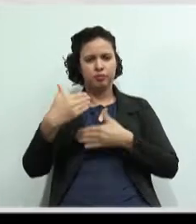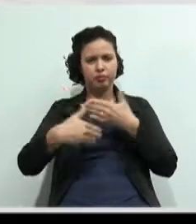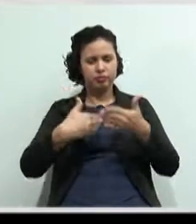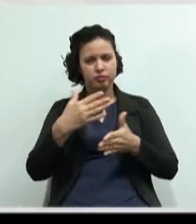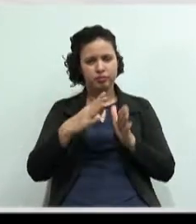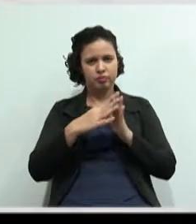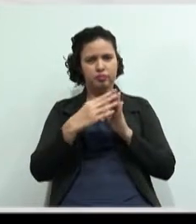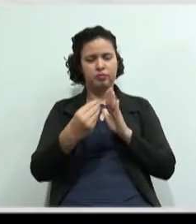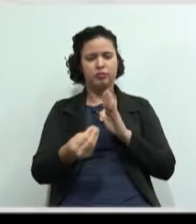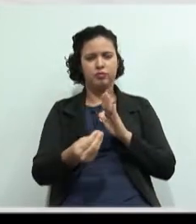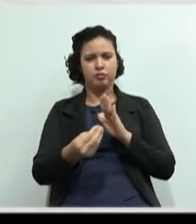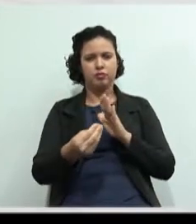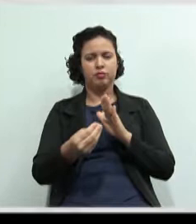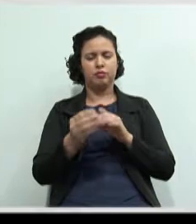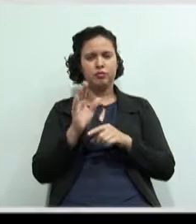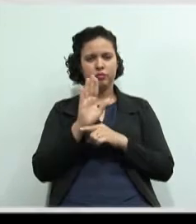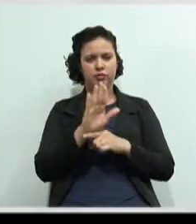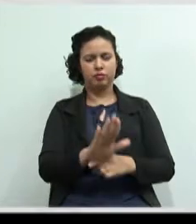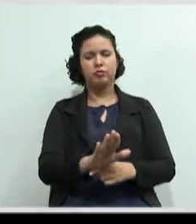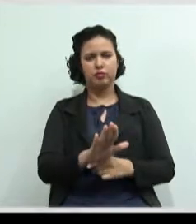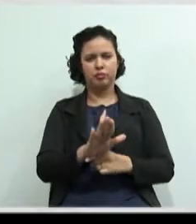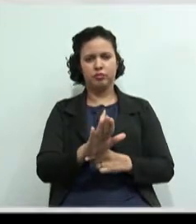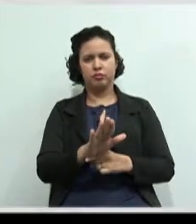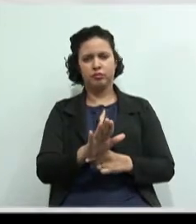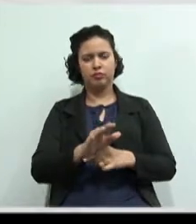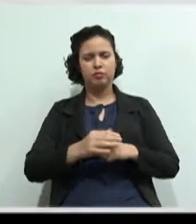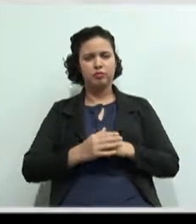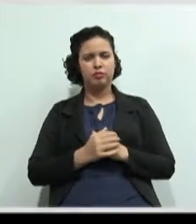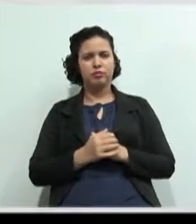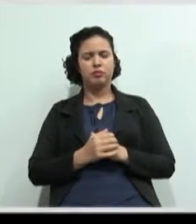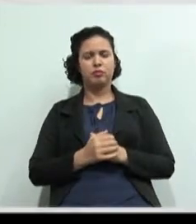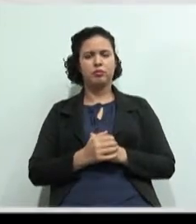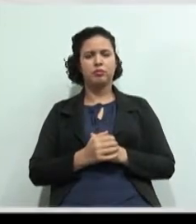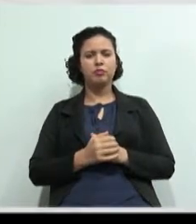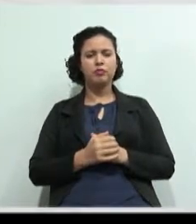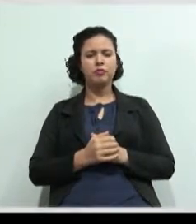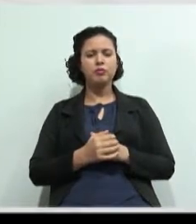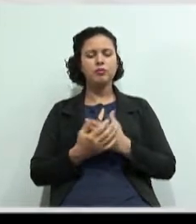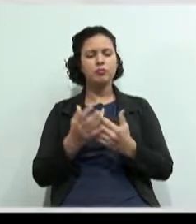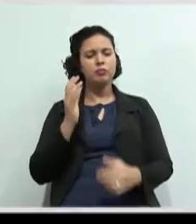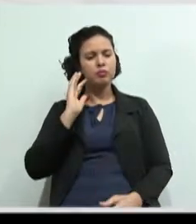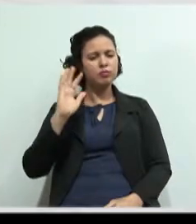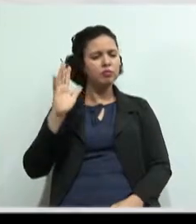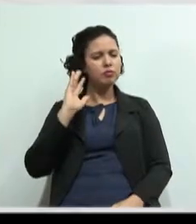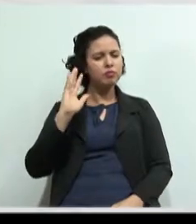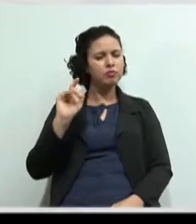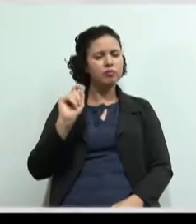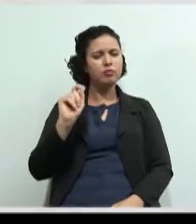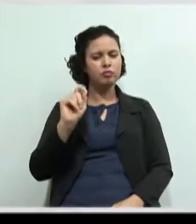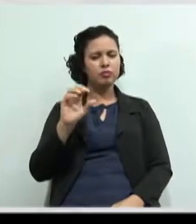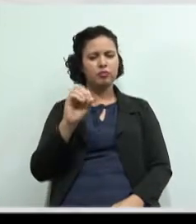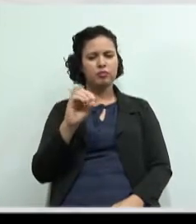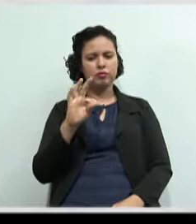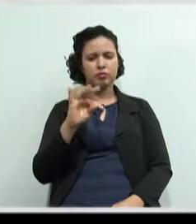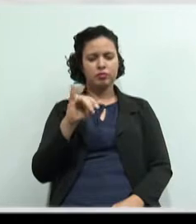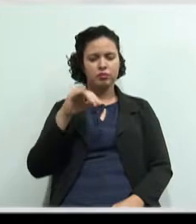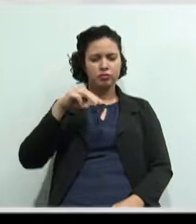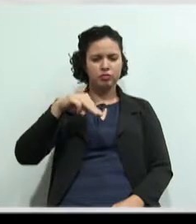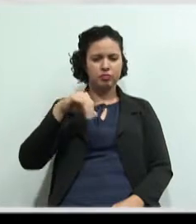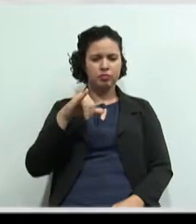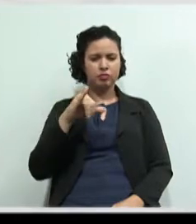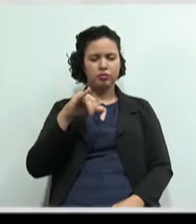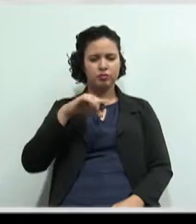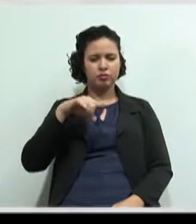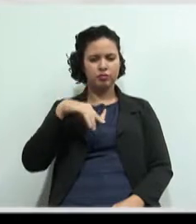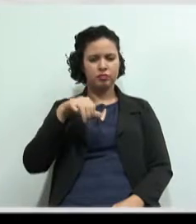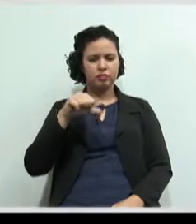modelos que buscam otimizar o processo decisório. Ou seja, a filosofia da otimização, ela cria meios